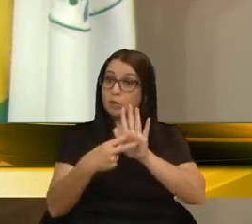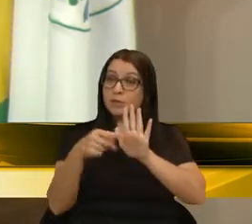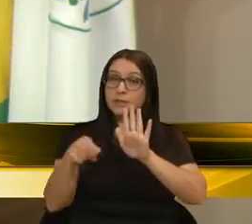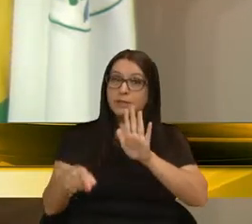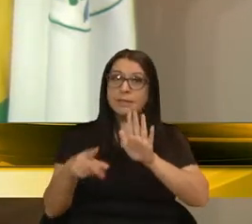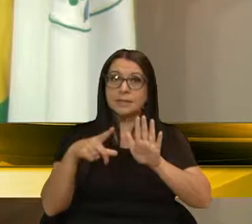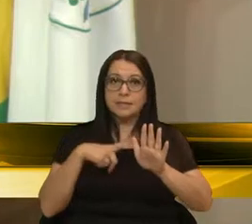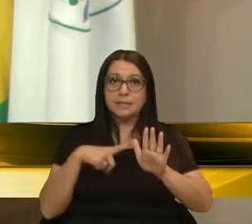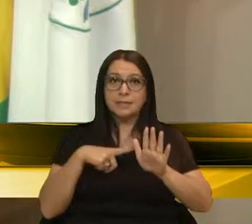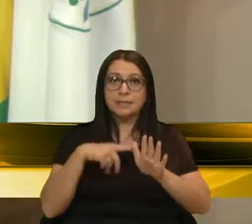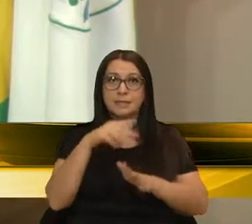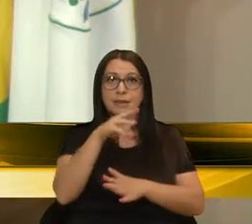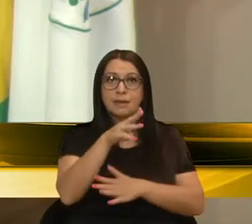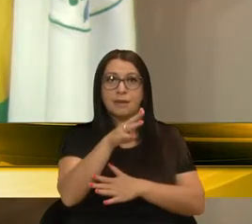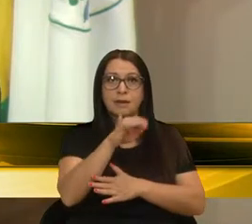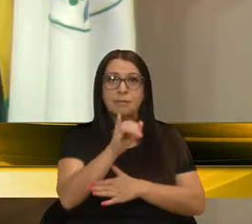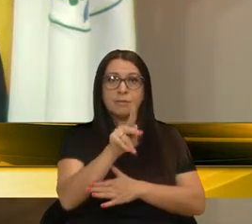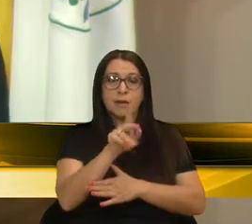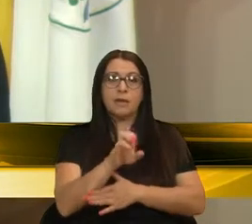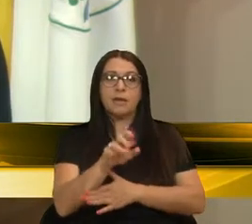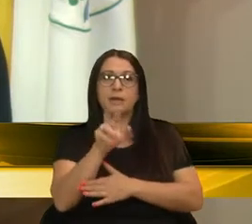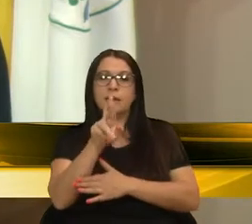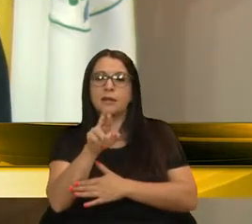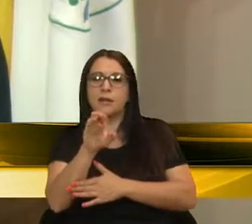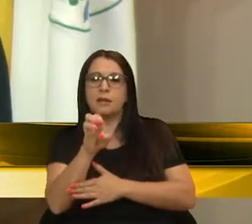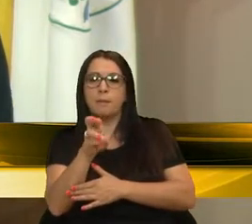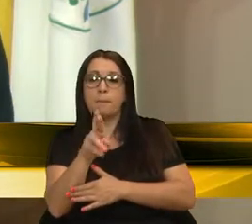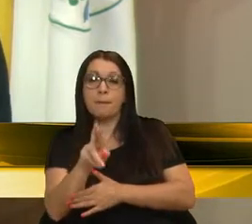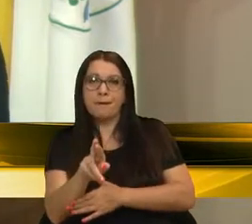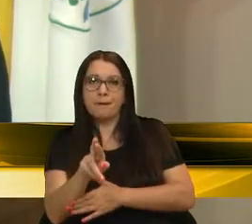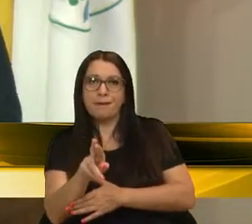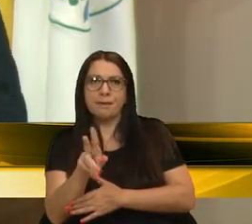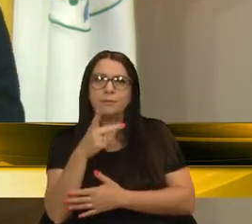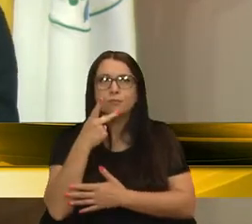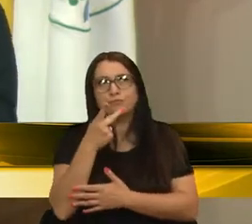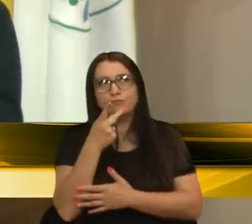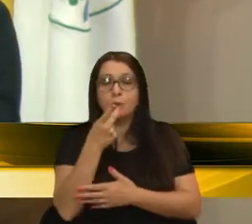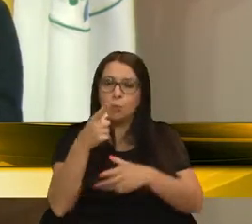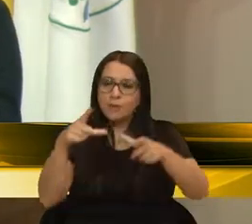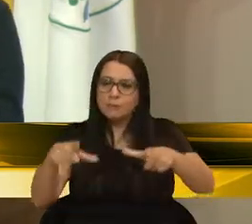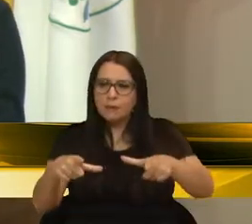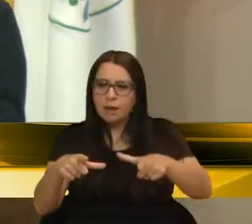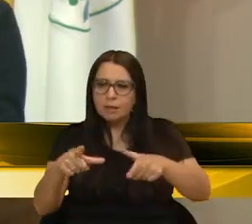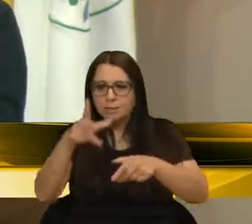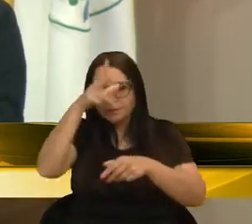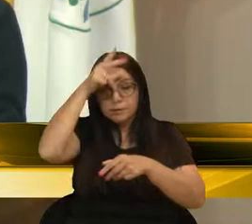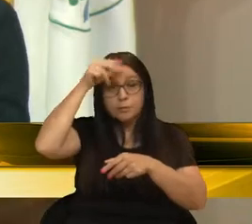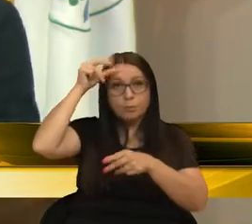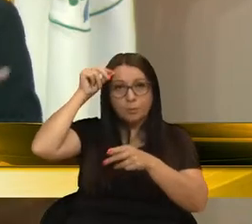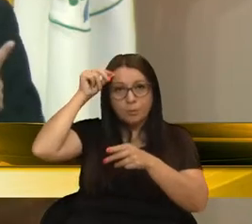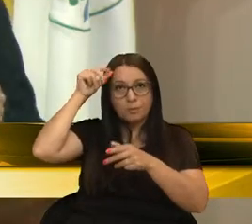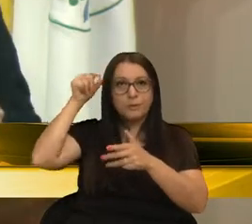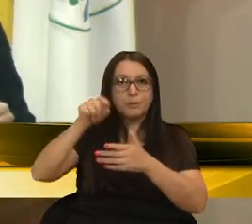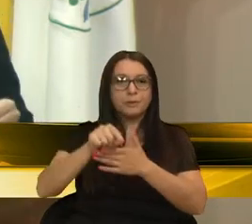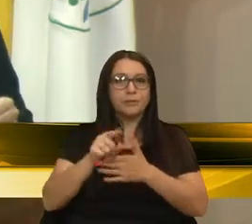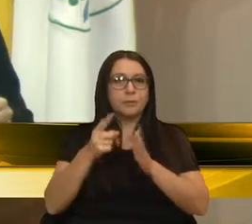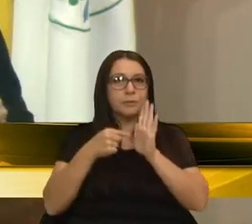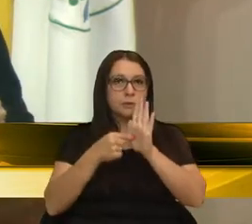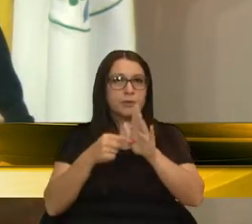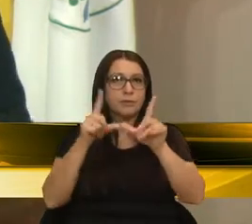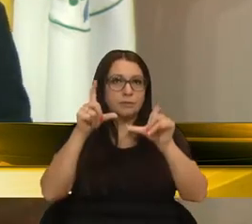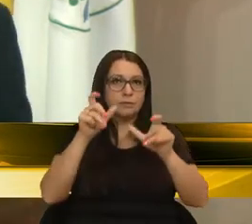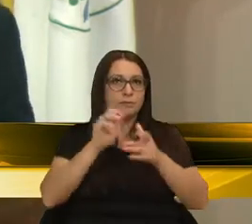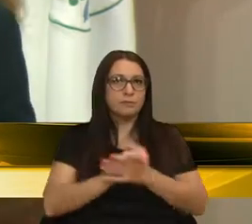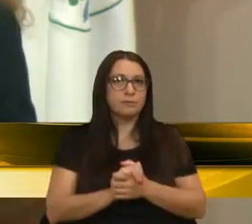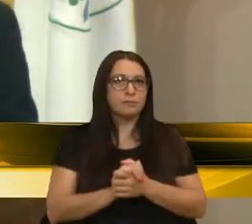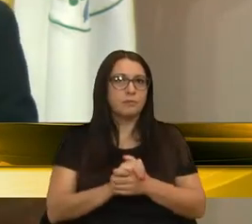existe um tal de bike repair, que nada mais é do que um espaço público, né? Eu vou trazer as fotos uma hora